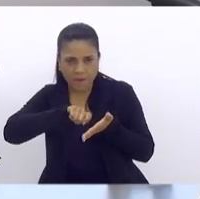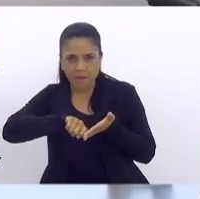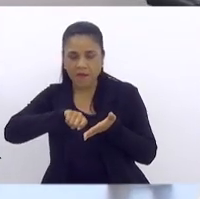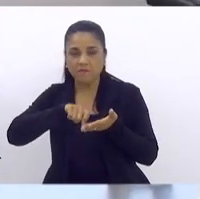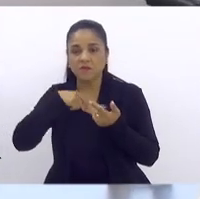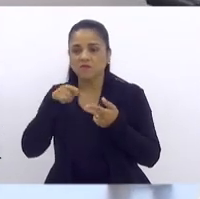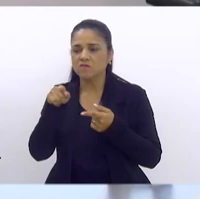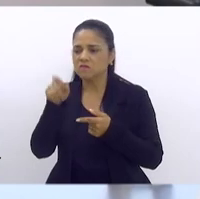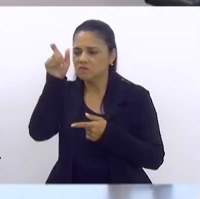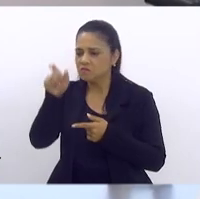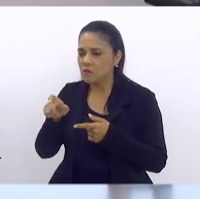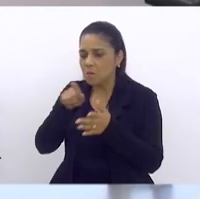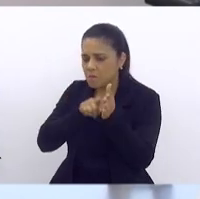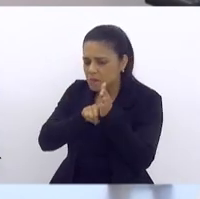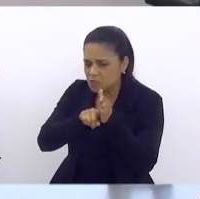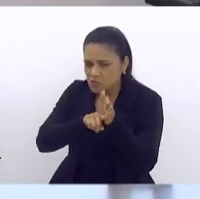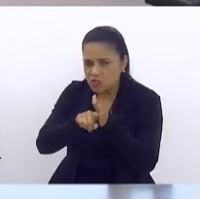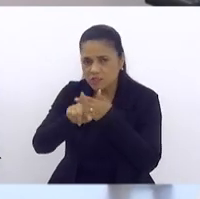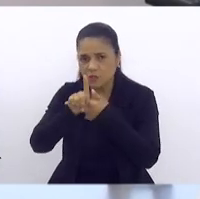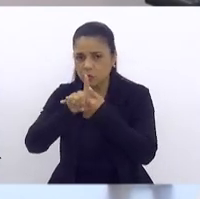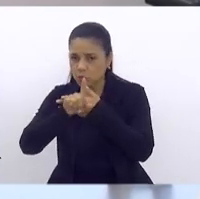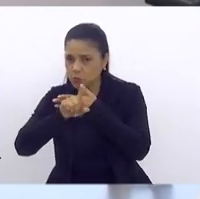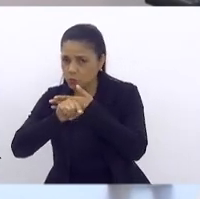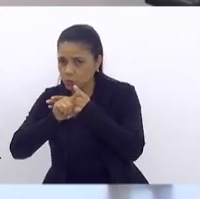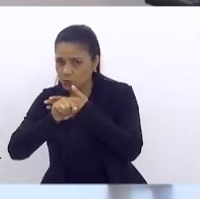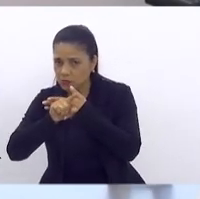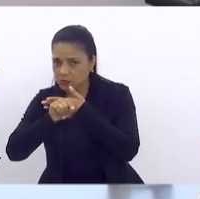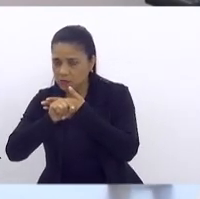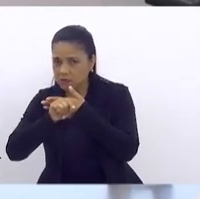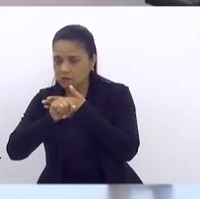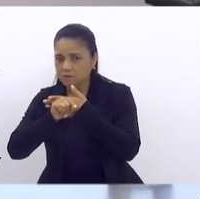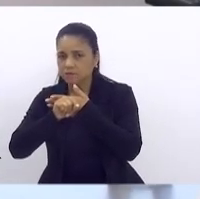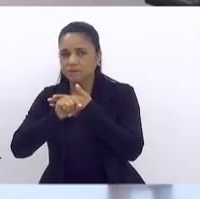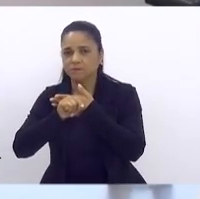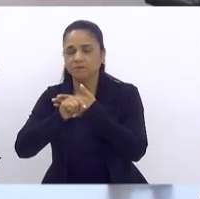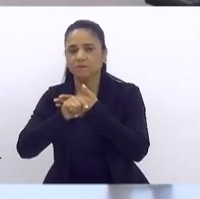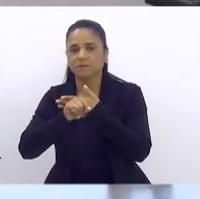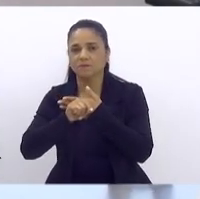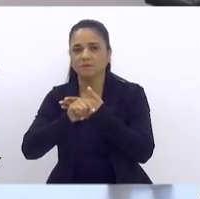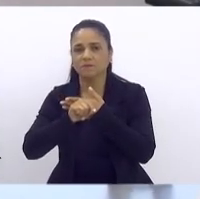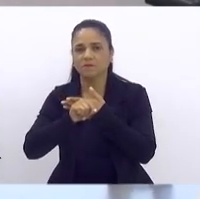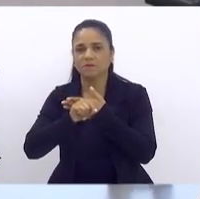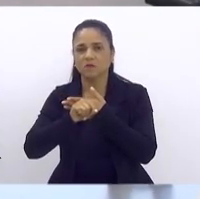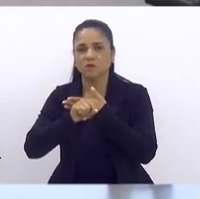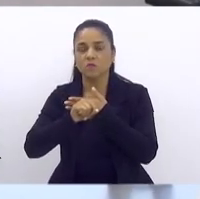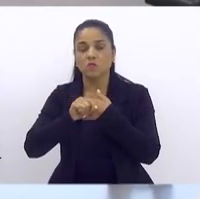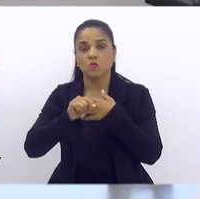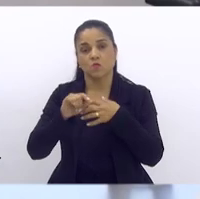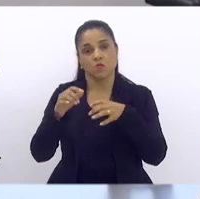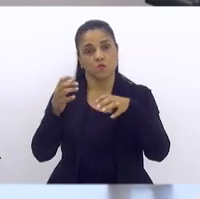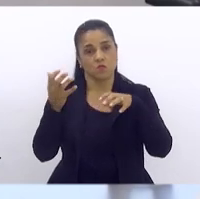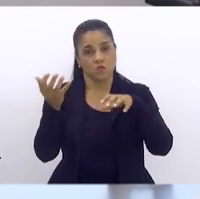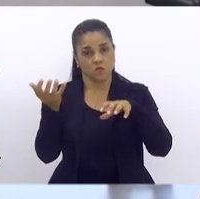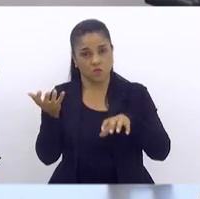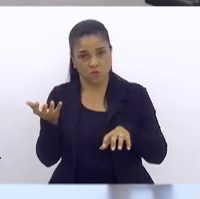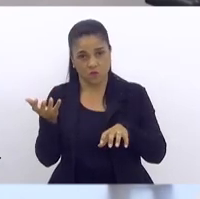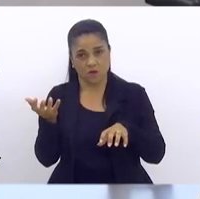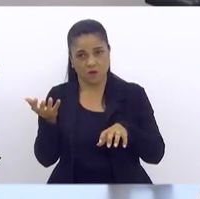a pesquisa pelo Twitter, né, considerando o Congresso Nacional. Né,